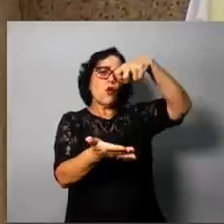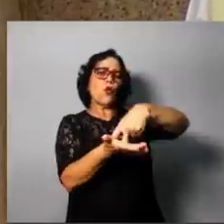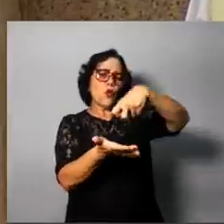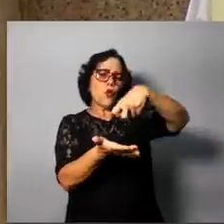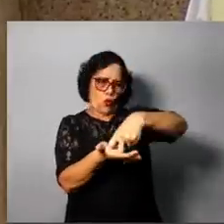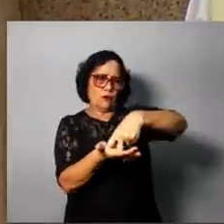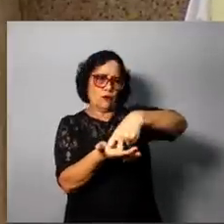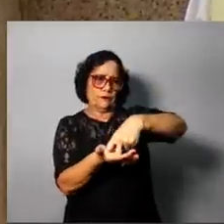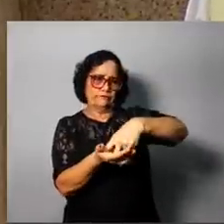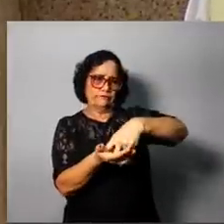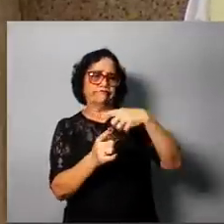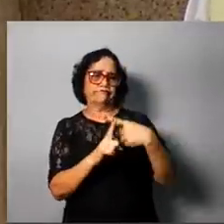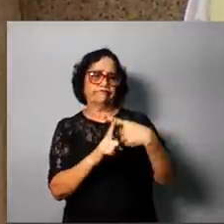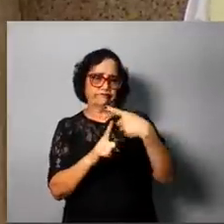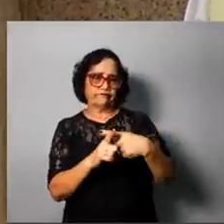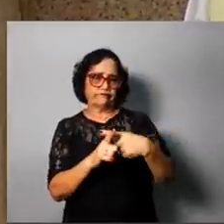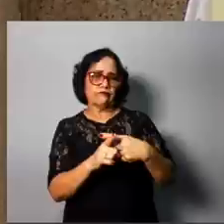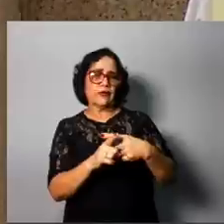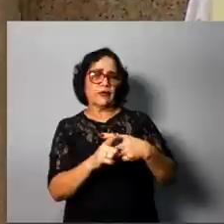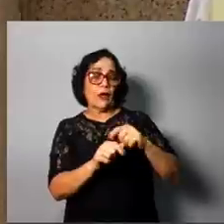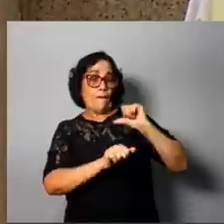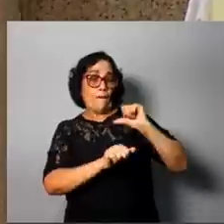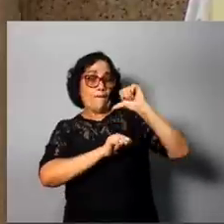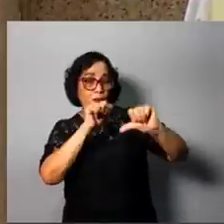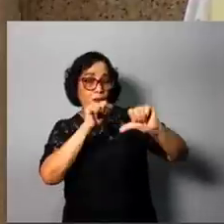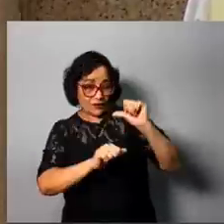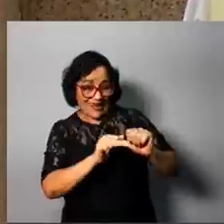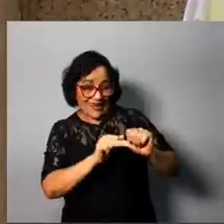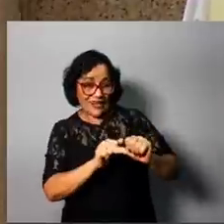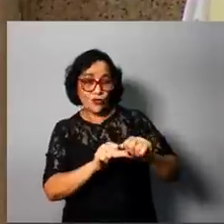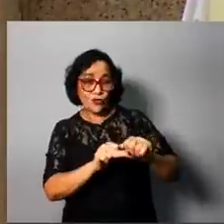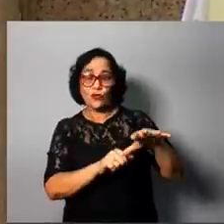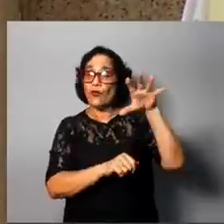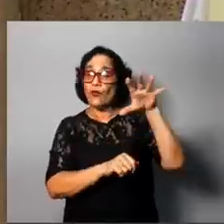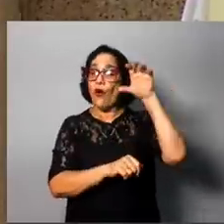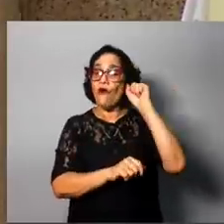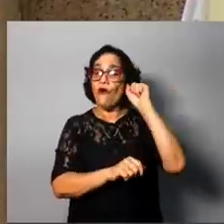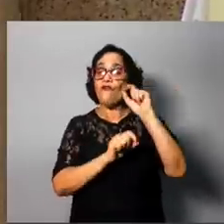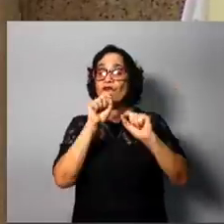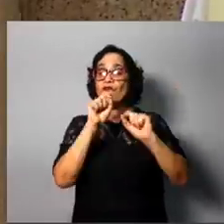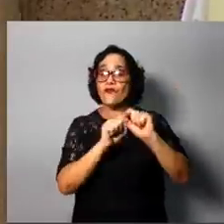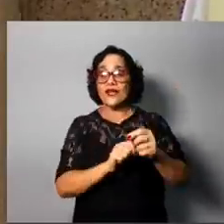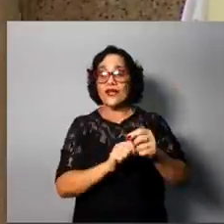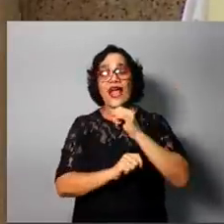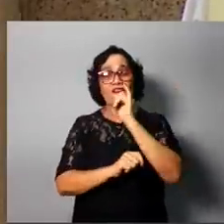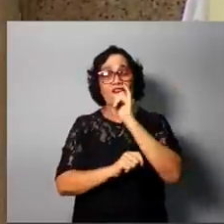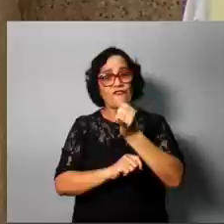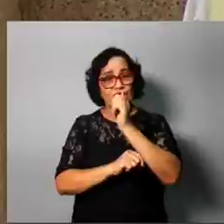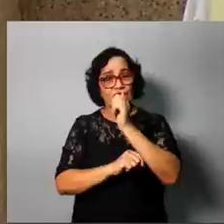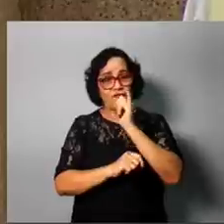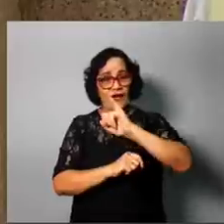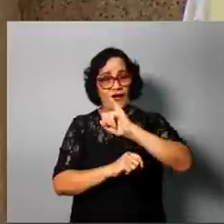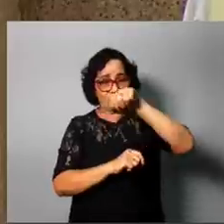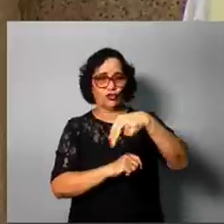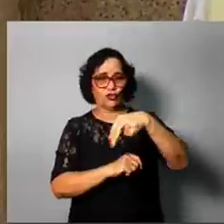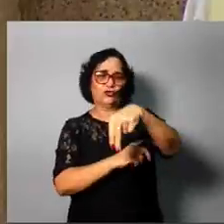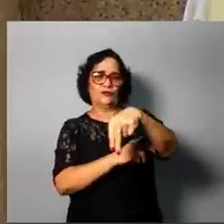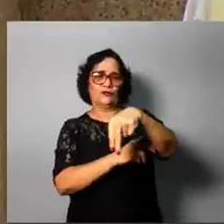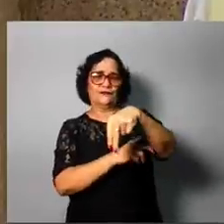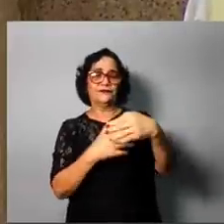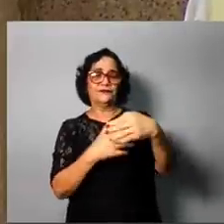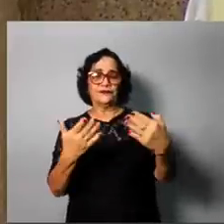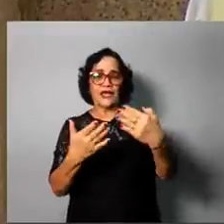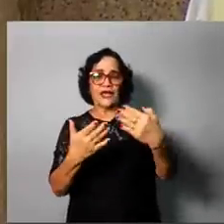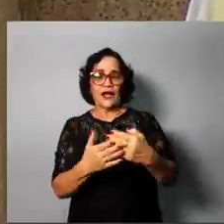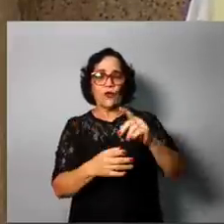eles se converteram quando ouviram a pregação de Jonas. E aqui está quem é maior